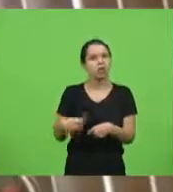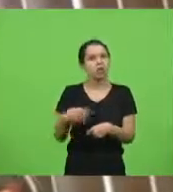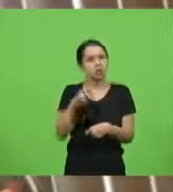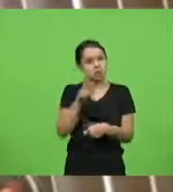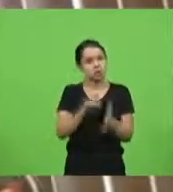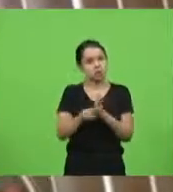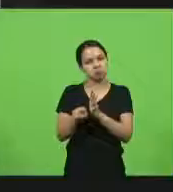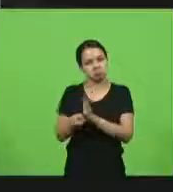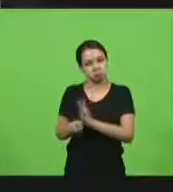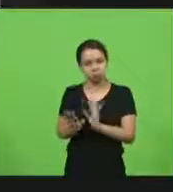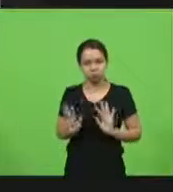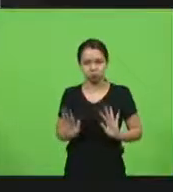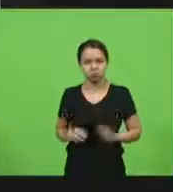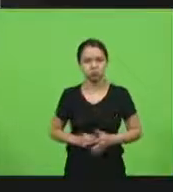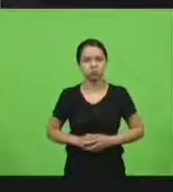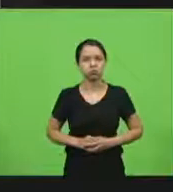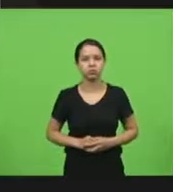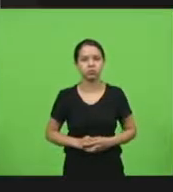pontuou.